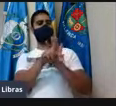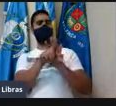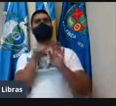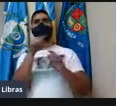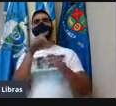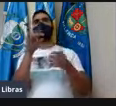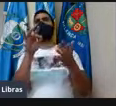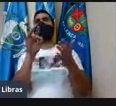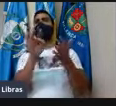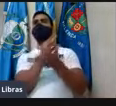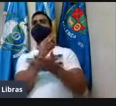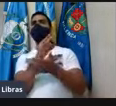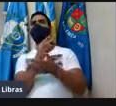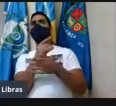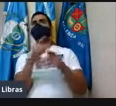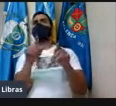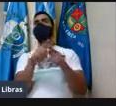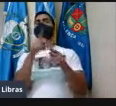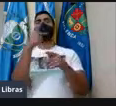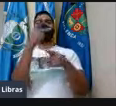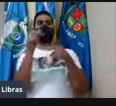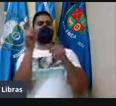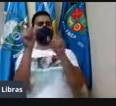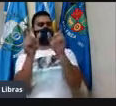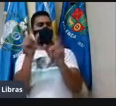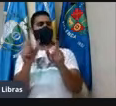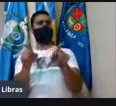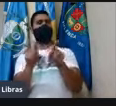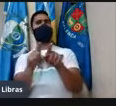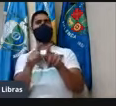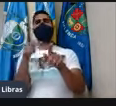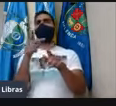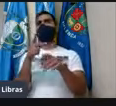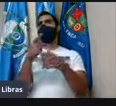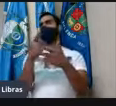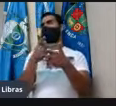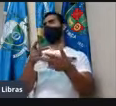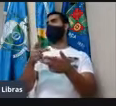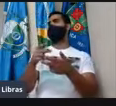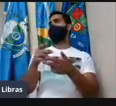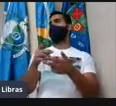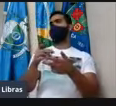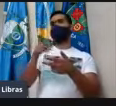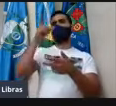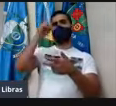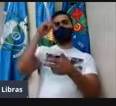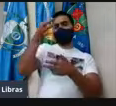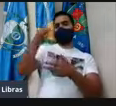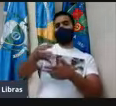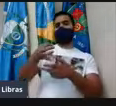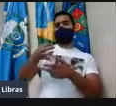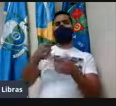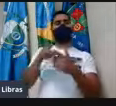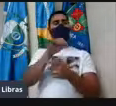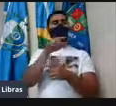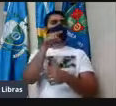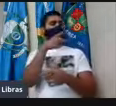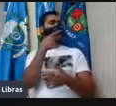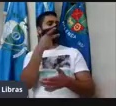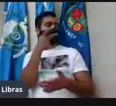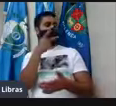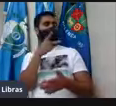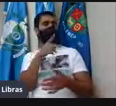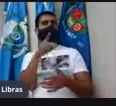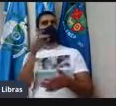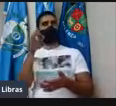senhor assinasse e endossasse as suas palavras aqui, dizendo que está tudo em dia, porque se Vossa Excelência está